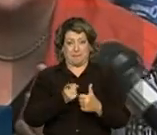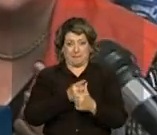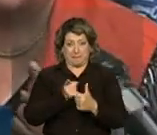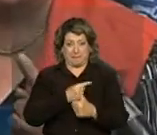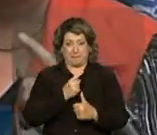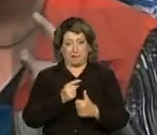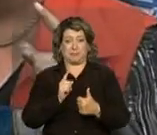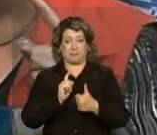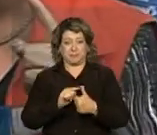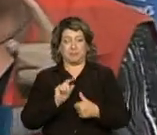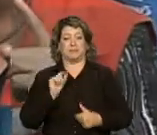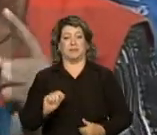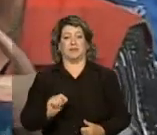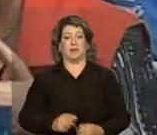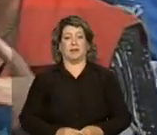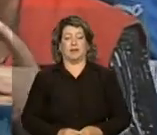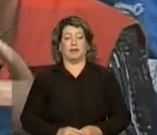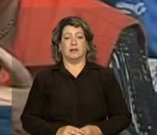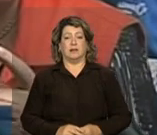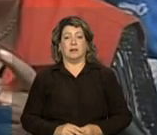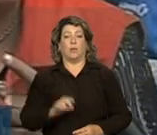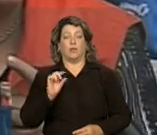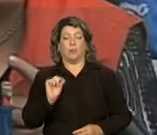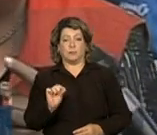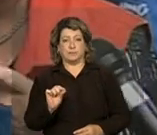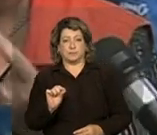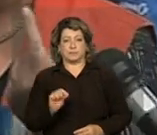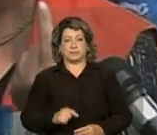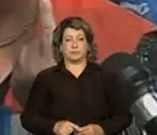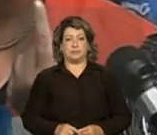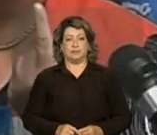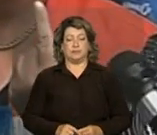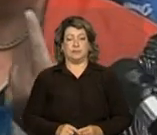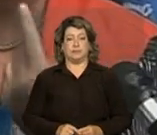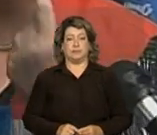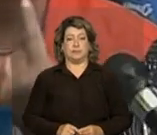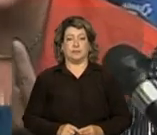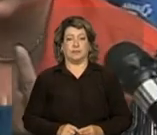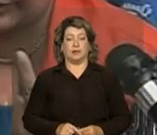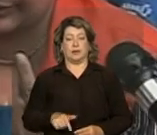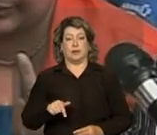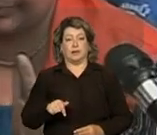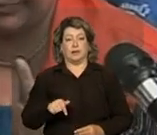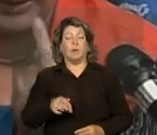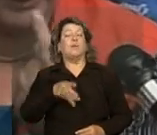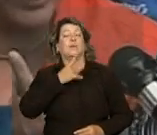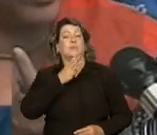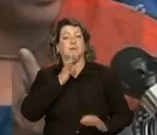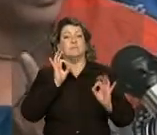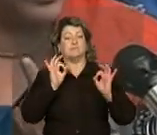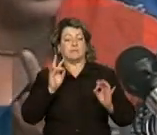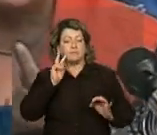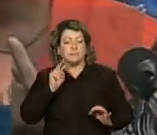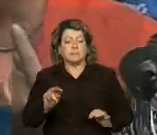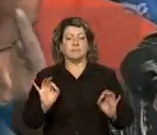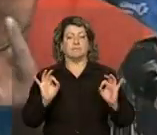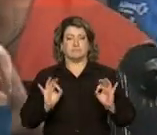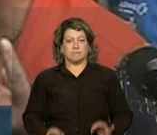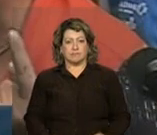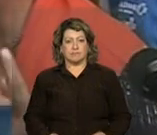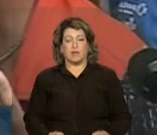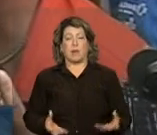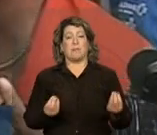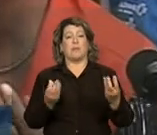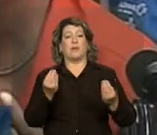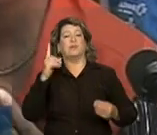ação é aquela que reconhece, primeiro, que é